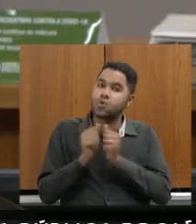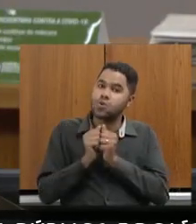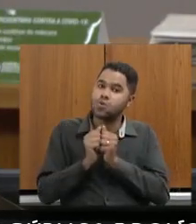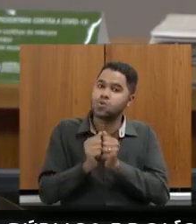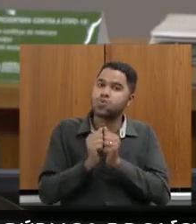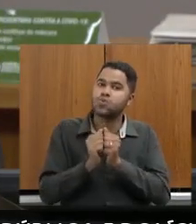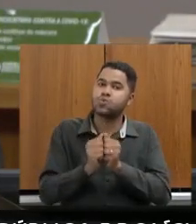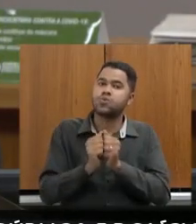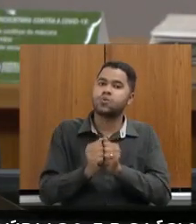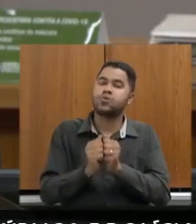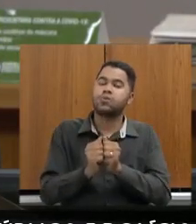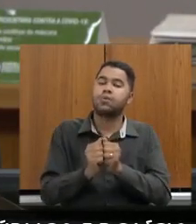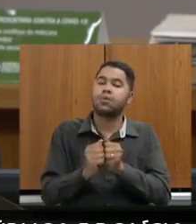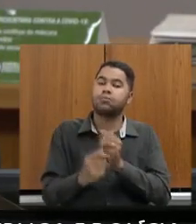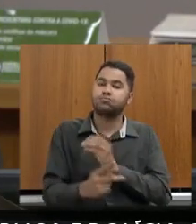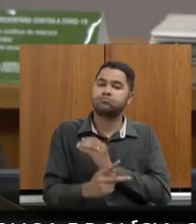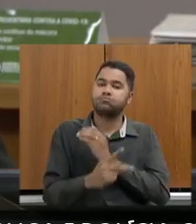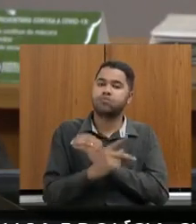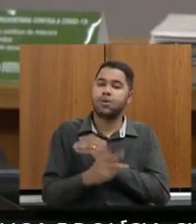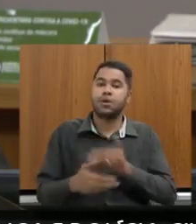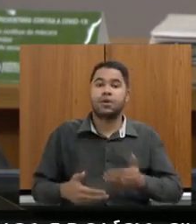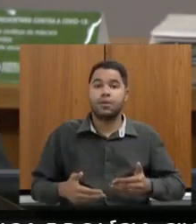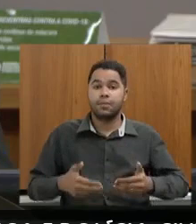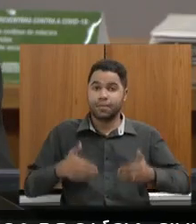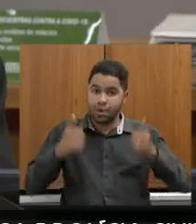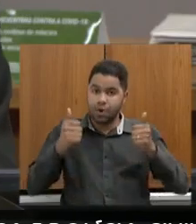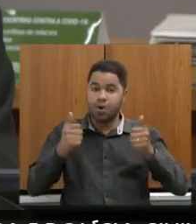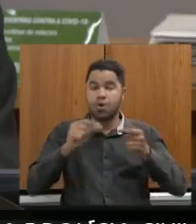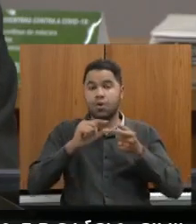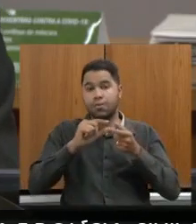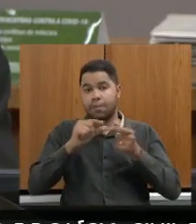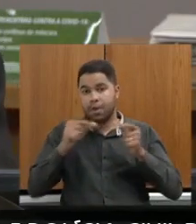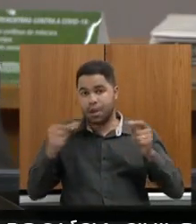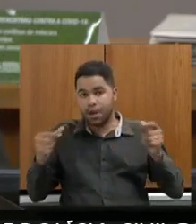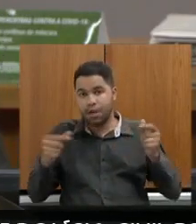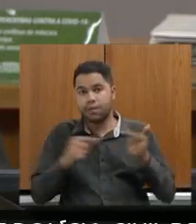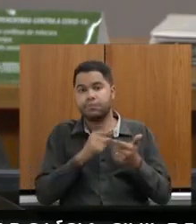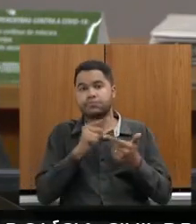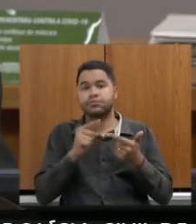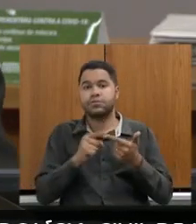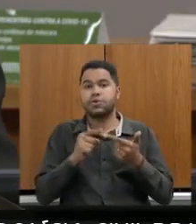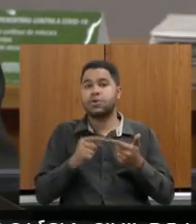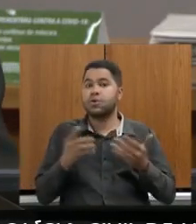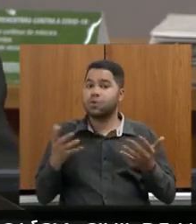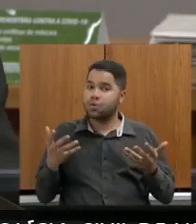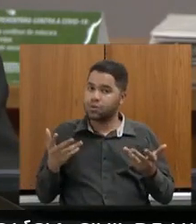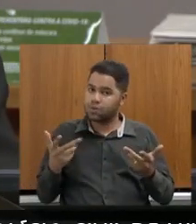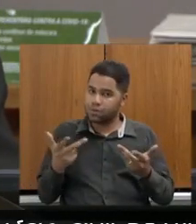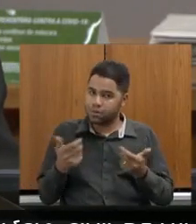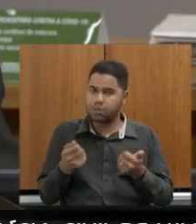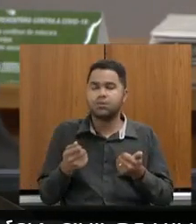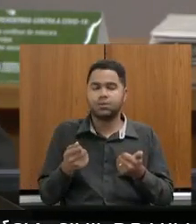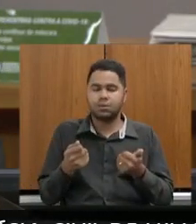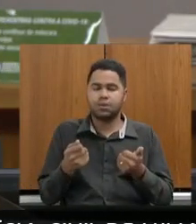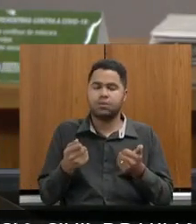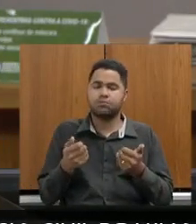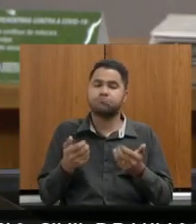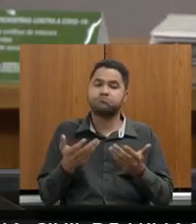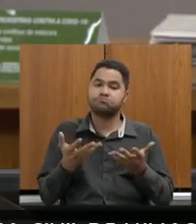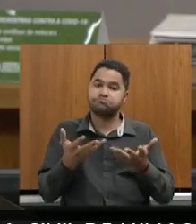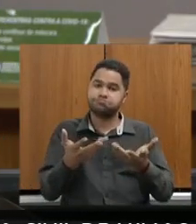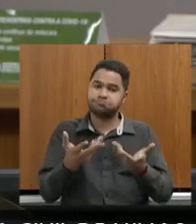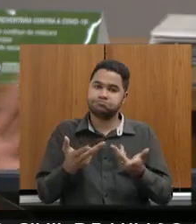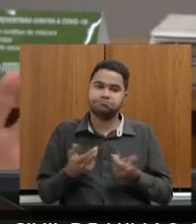para que a polícia civil melhor em termos de estrutura e temos de qualidade do atendimento